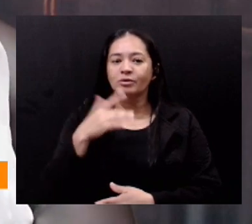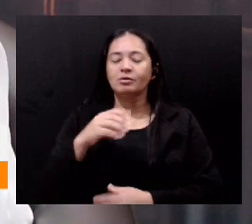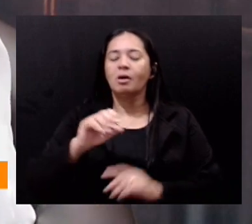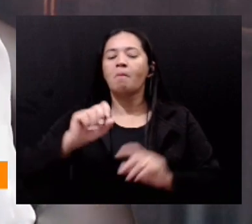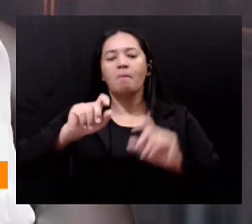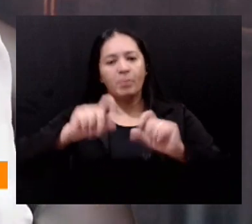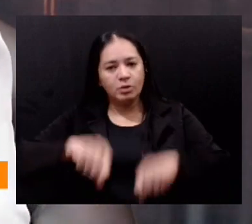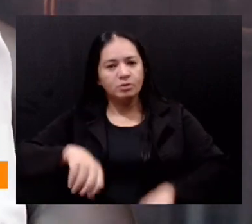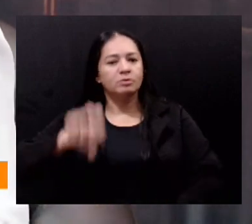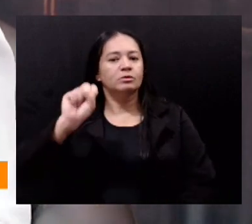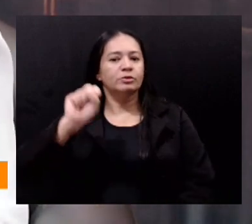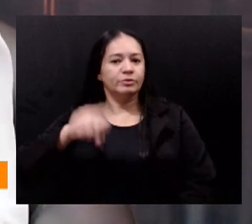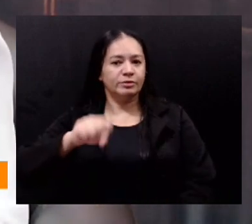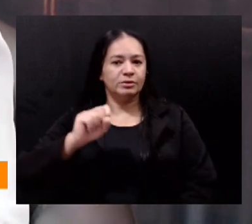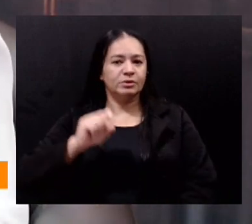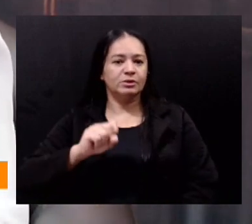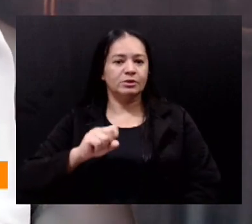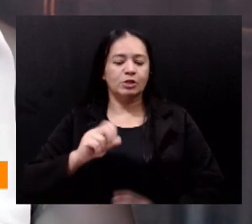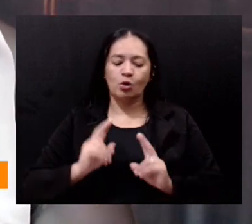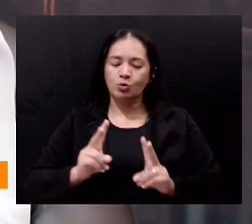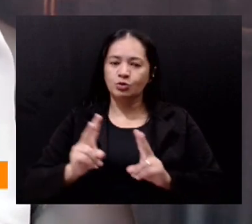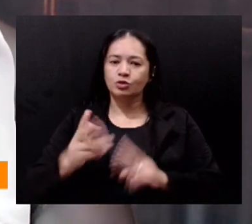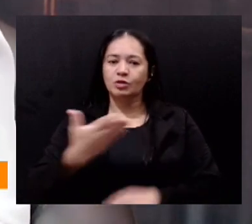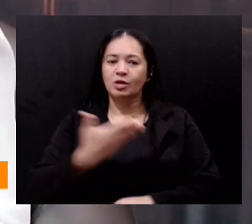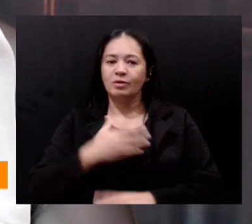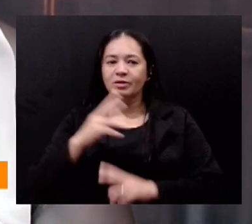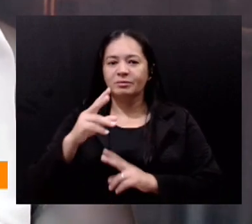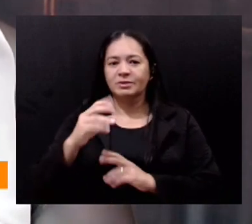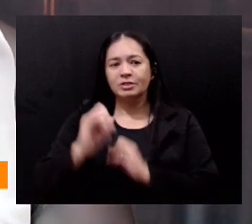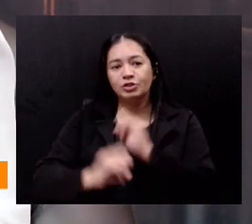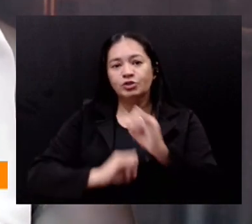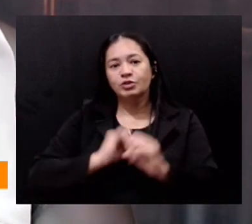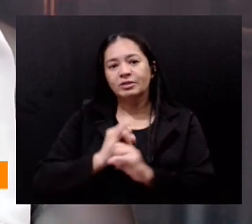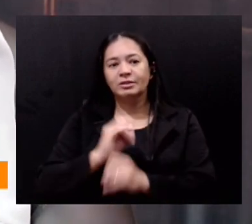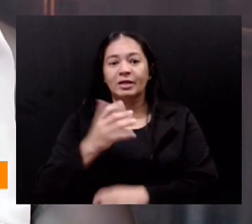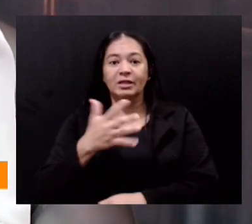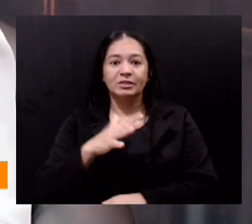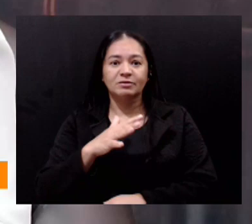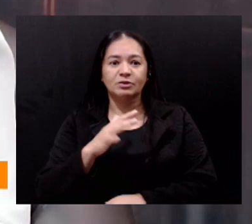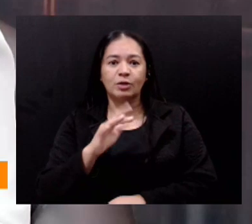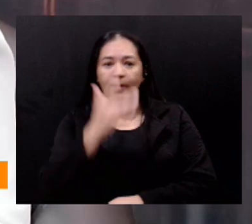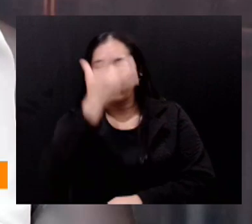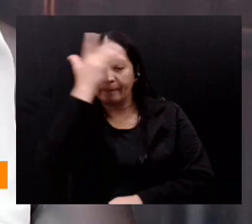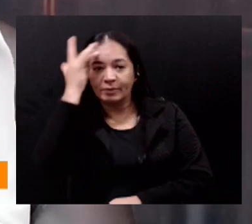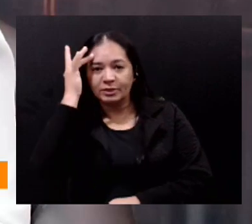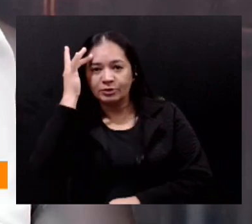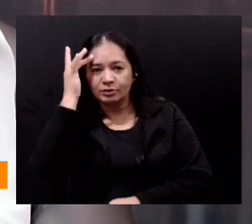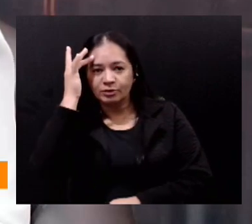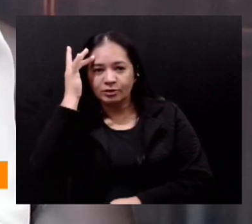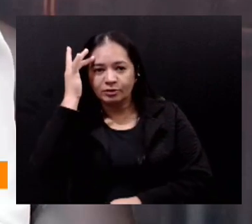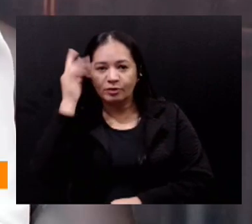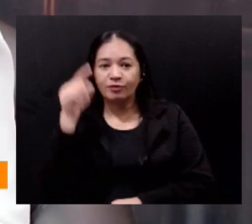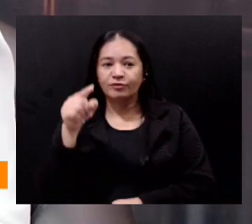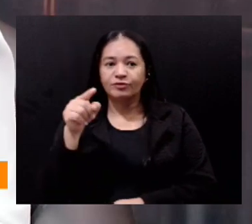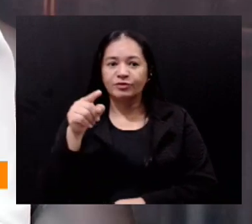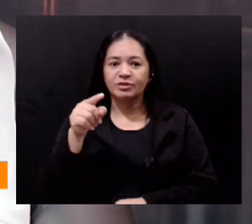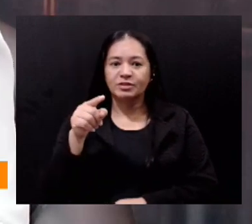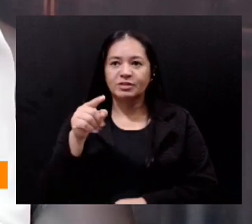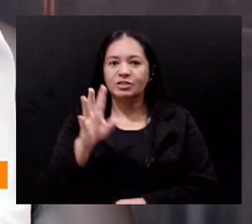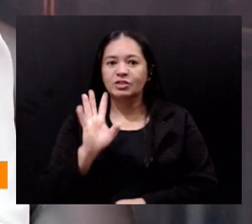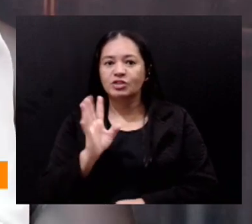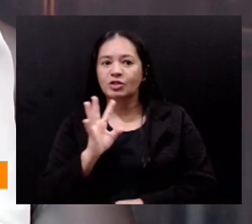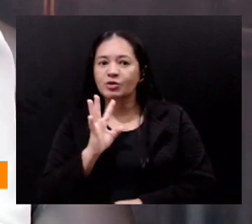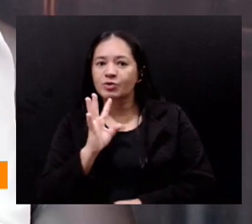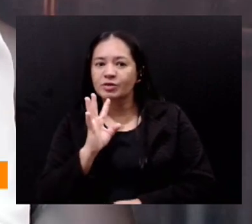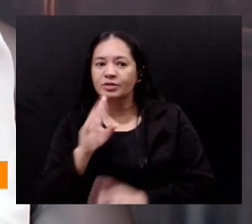uma amizade online, até muitas vezes, né, pessoas que você até chegou a conhecer, mas está morando muitos